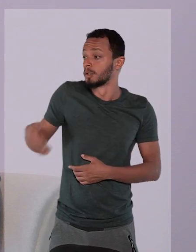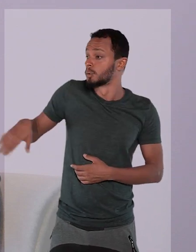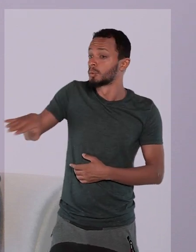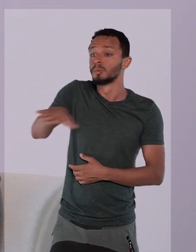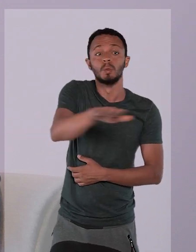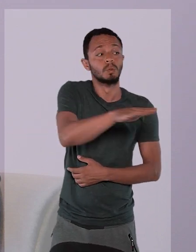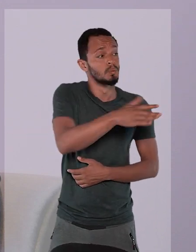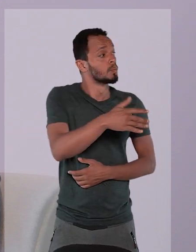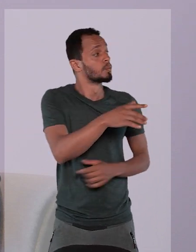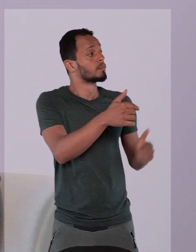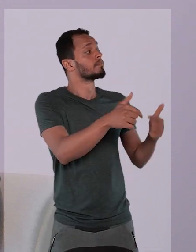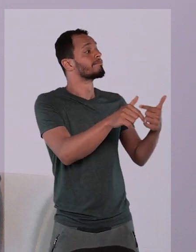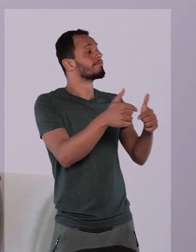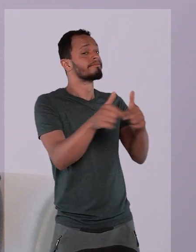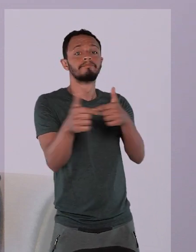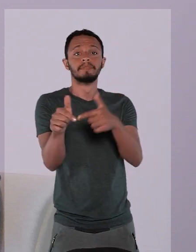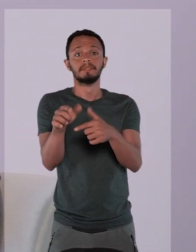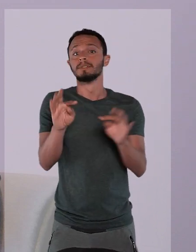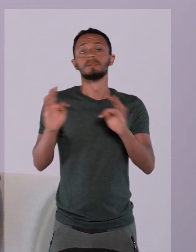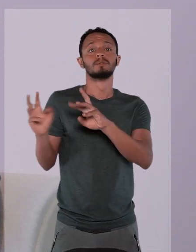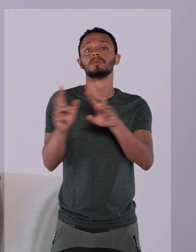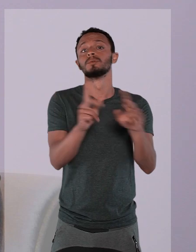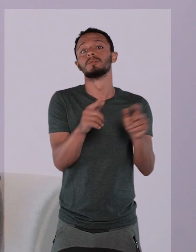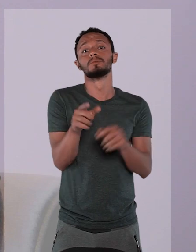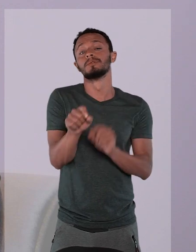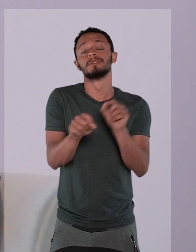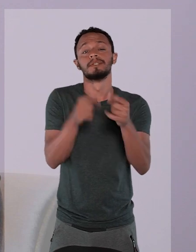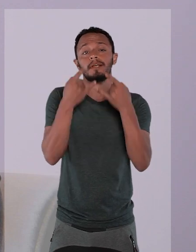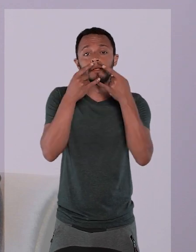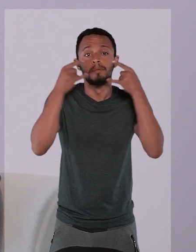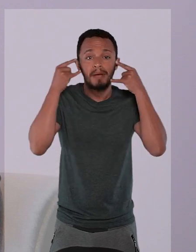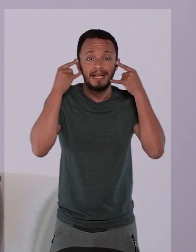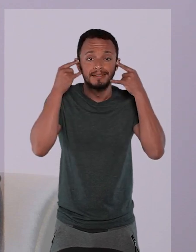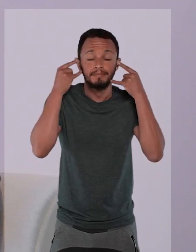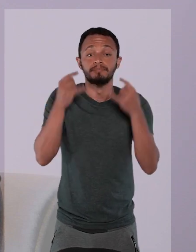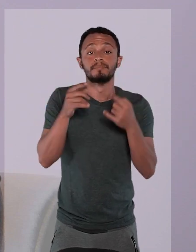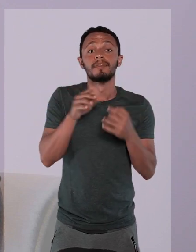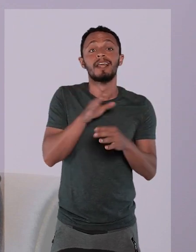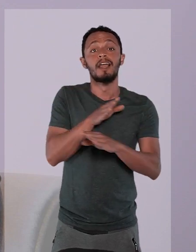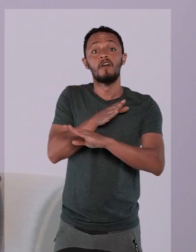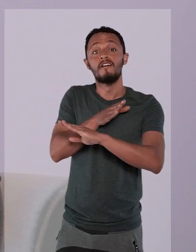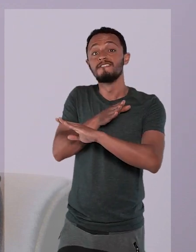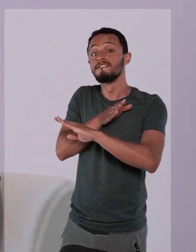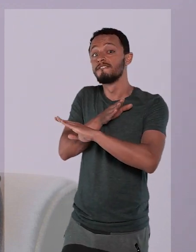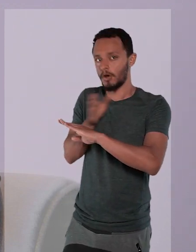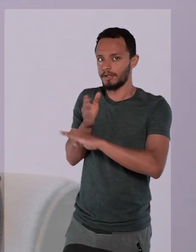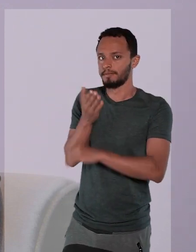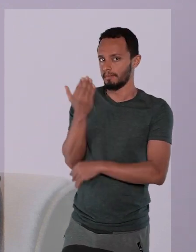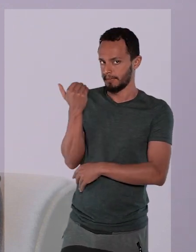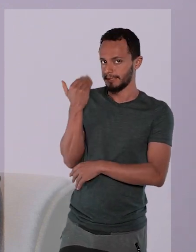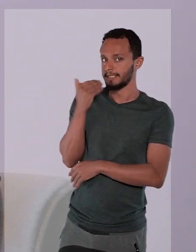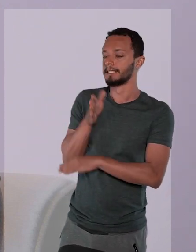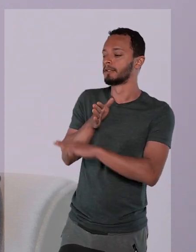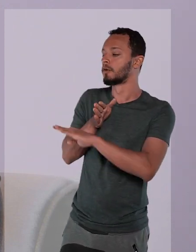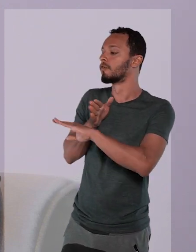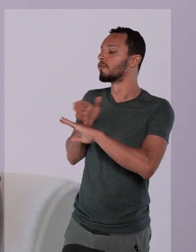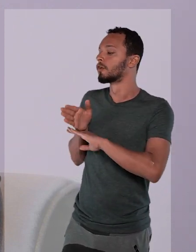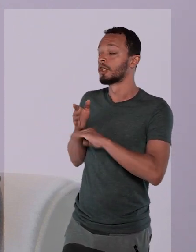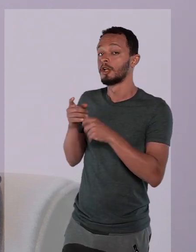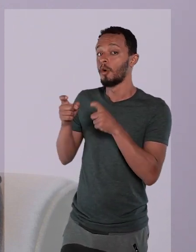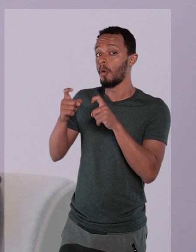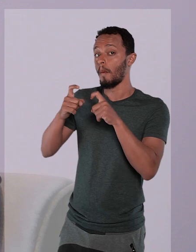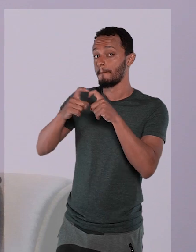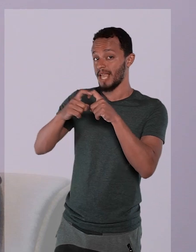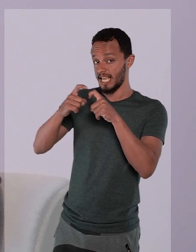Mas, há poucos dias atrás, eu estava num evento médico, né, fazendo uma palestra